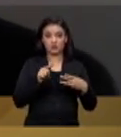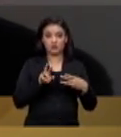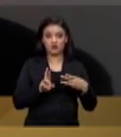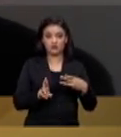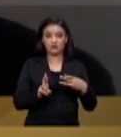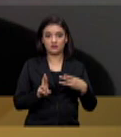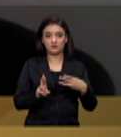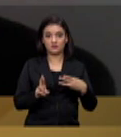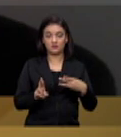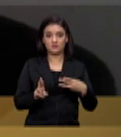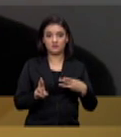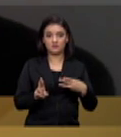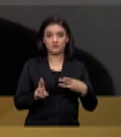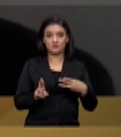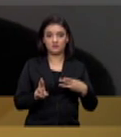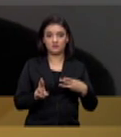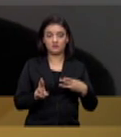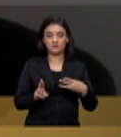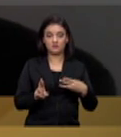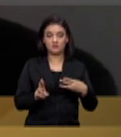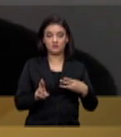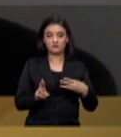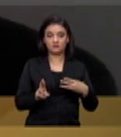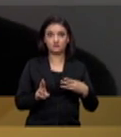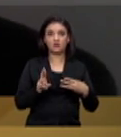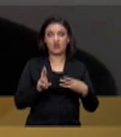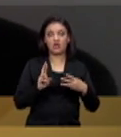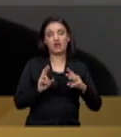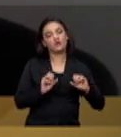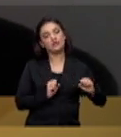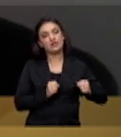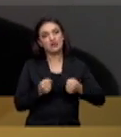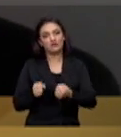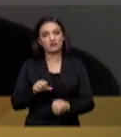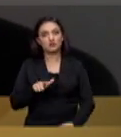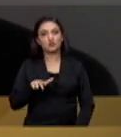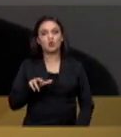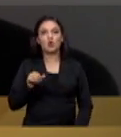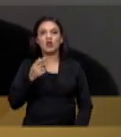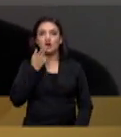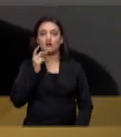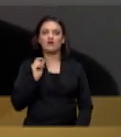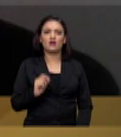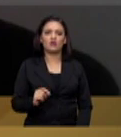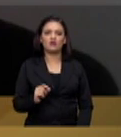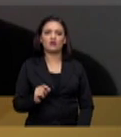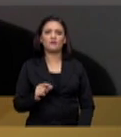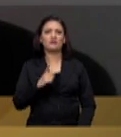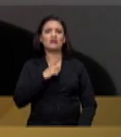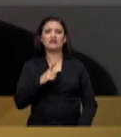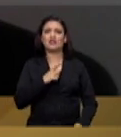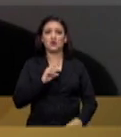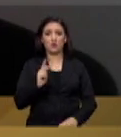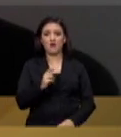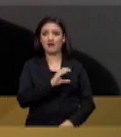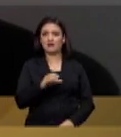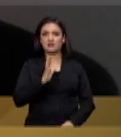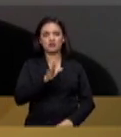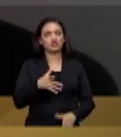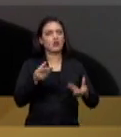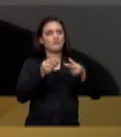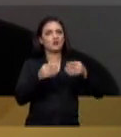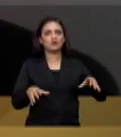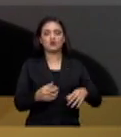parte, portanto, dos impetrantes do ora paciente, que a declaração de prejudicialidade do habeas corpus